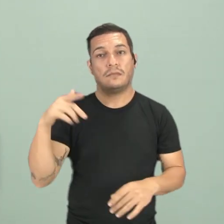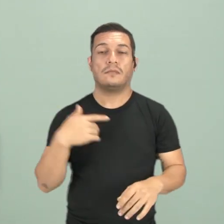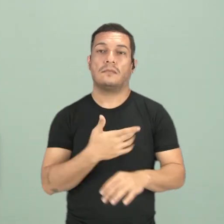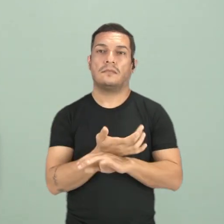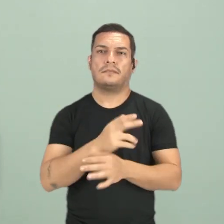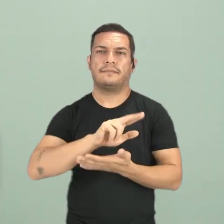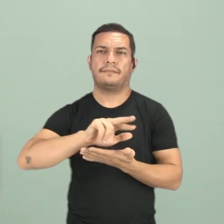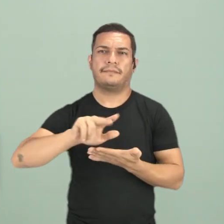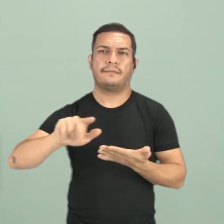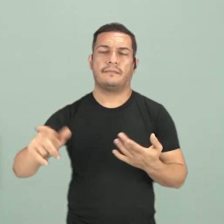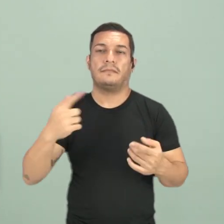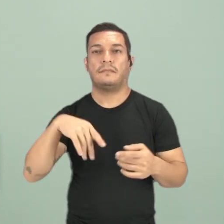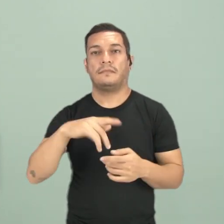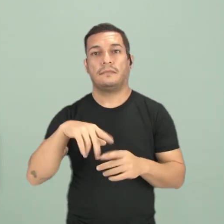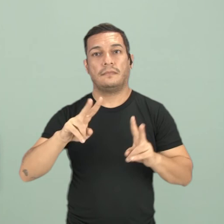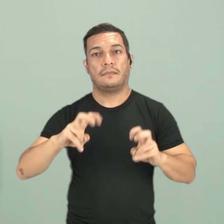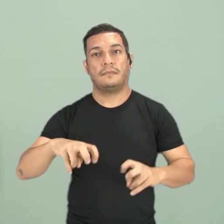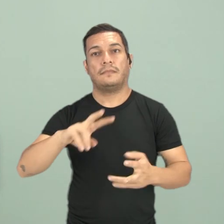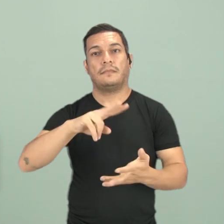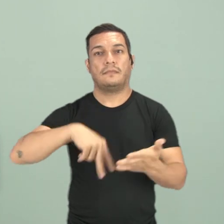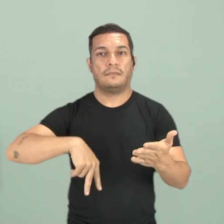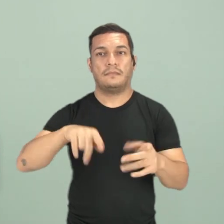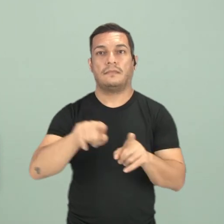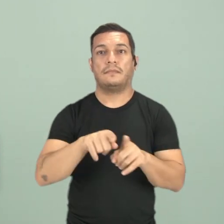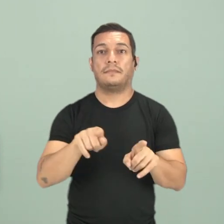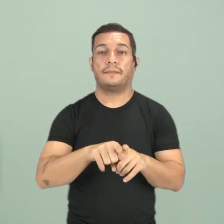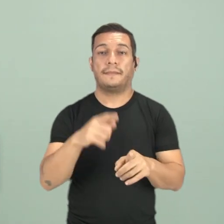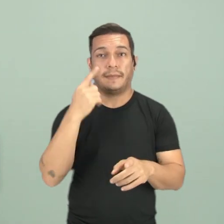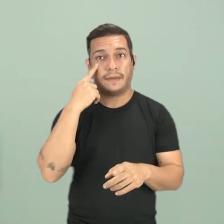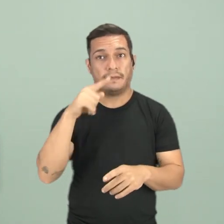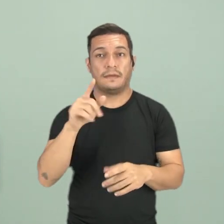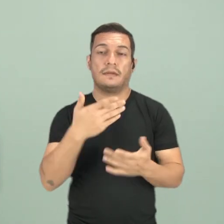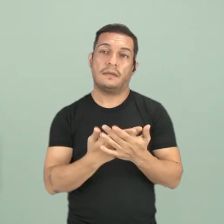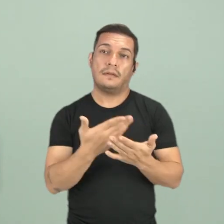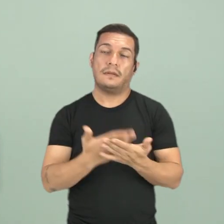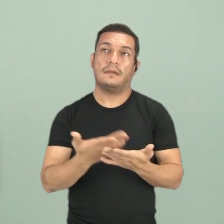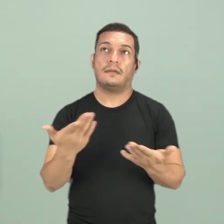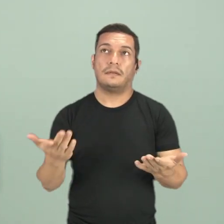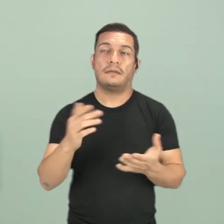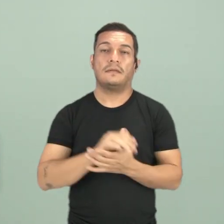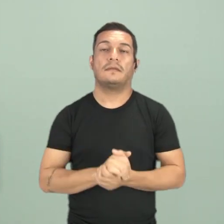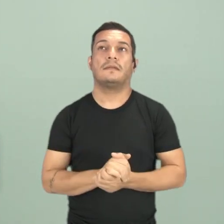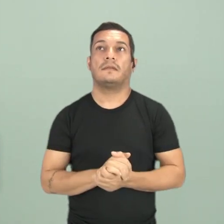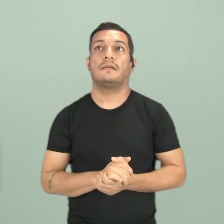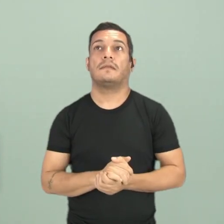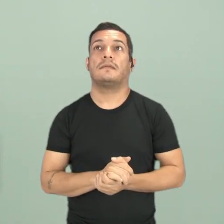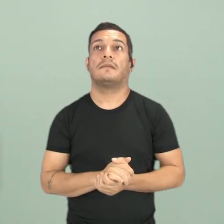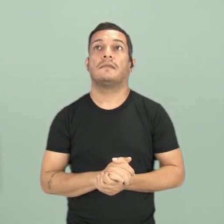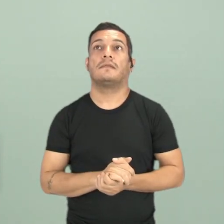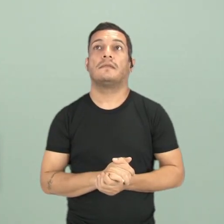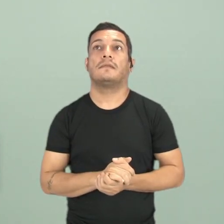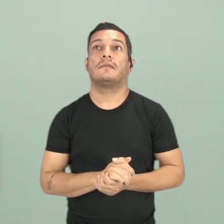vocês estarem lendo, né, observando e vendo novamente essa aula, né, revendo,